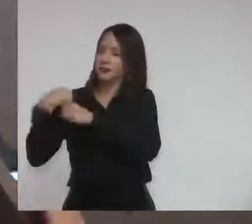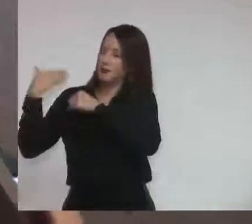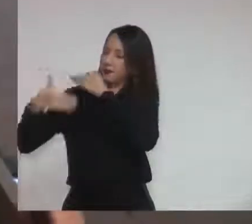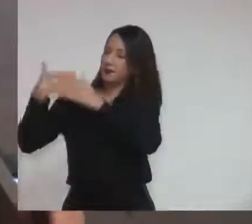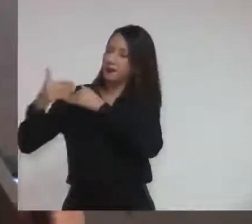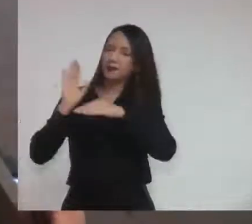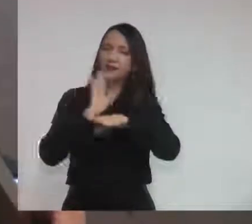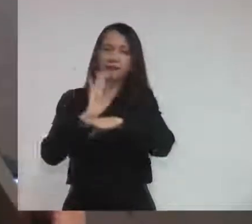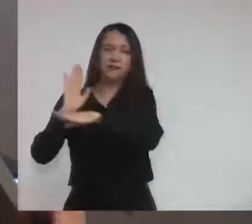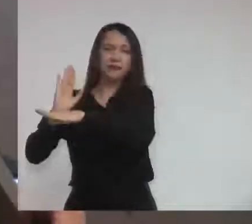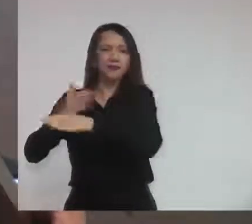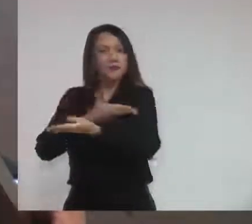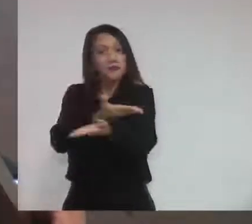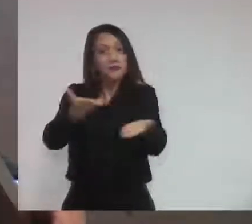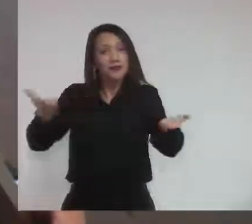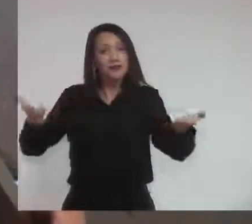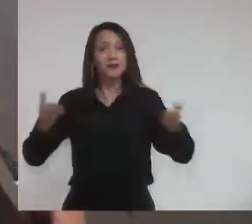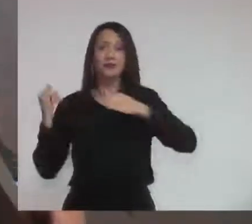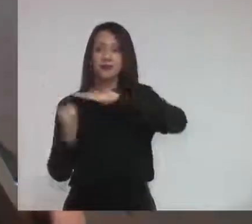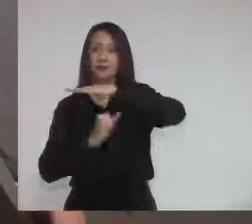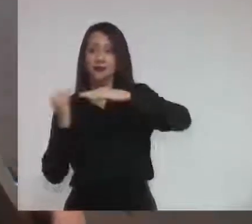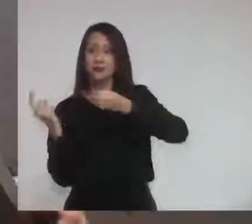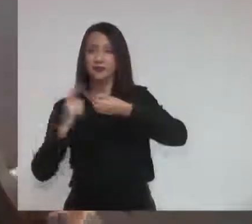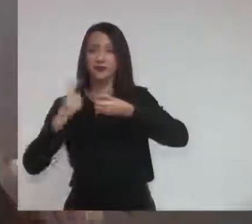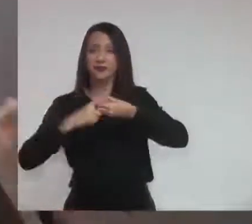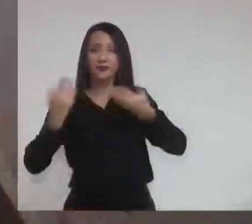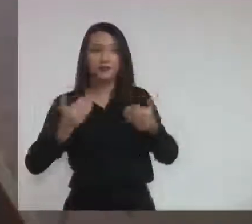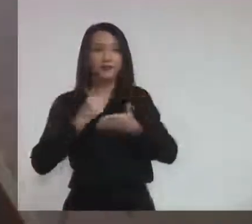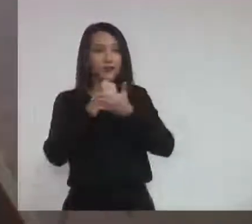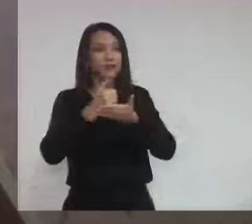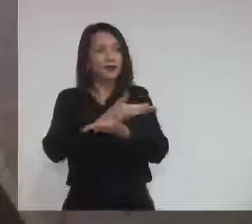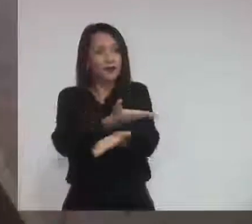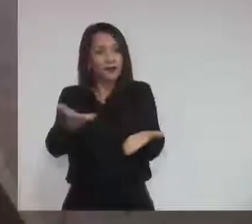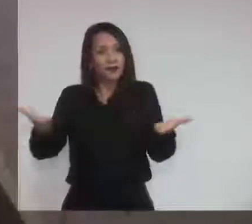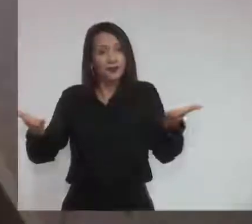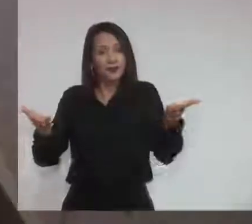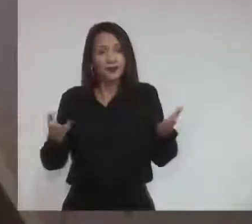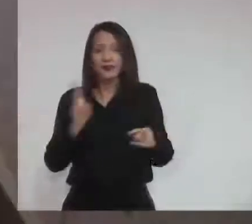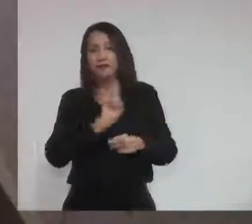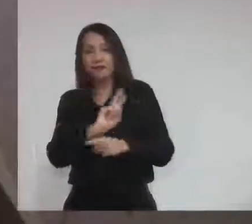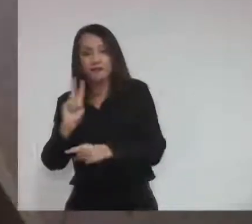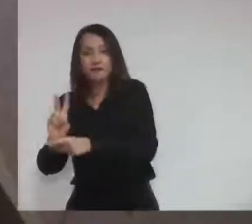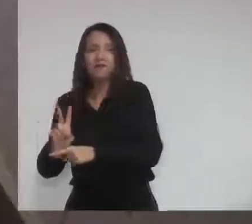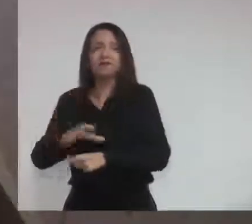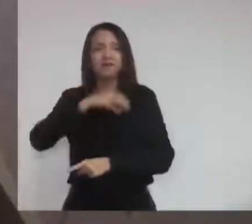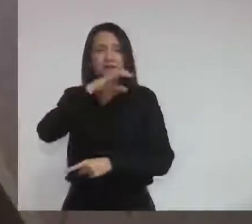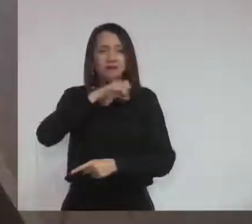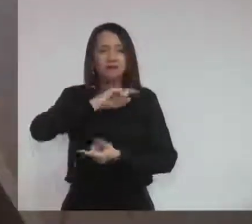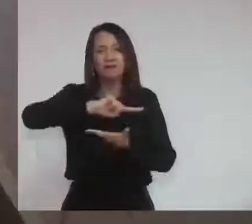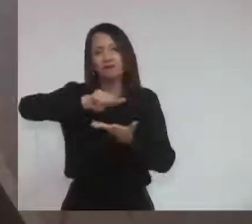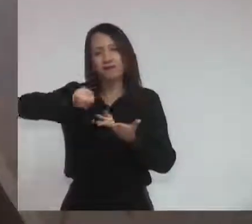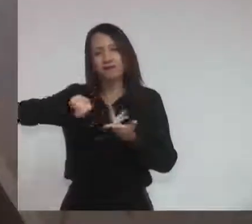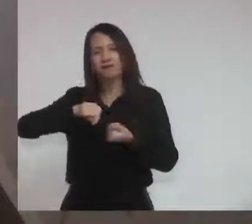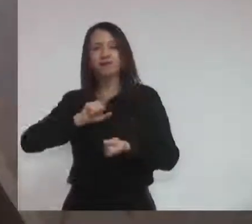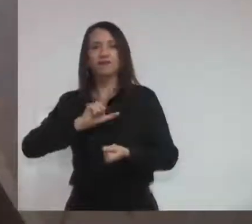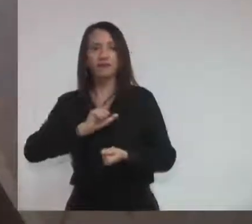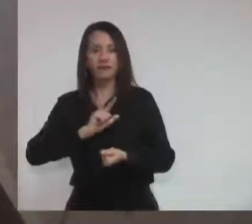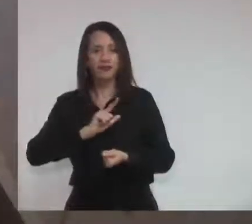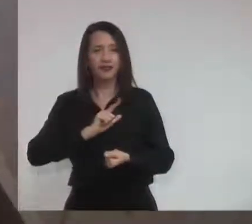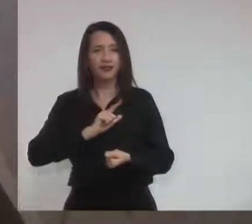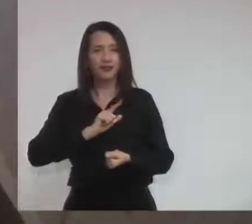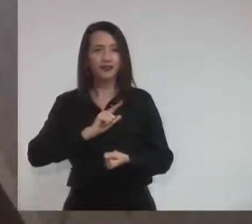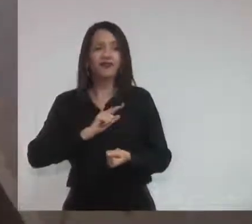com as diversas entidades, e colaboram até hoje, com as entidades protetoras de animais, com projetos de diversas formas,